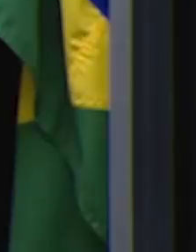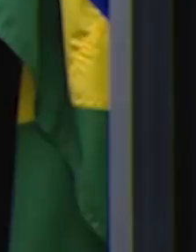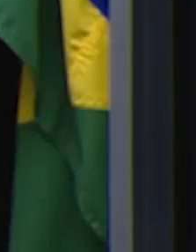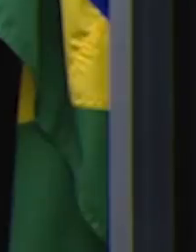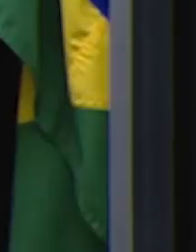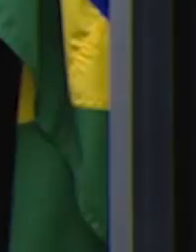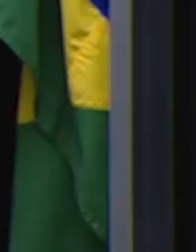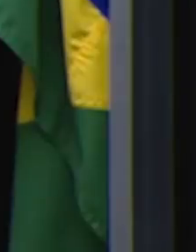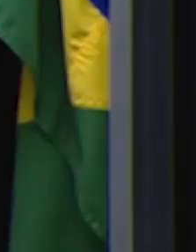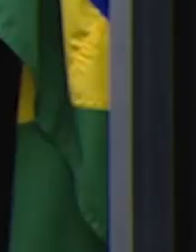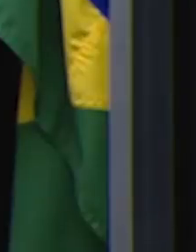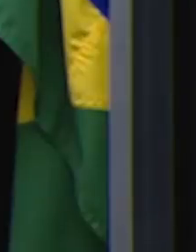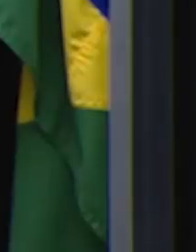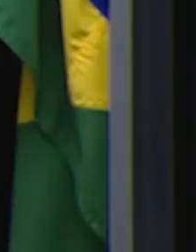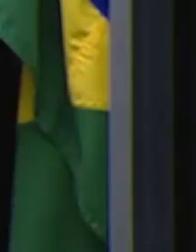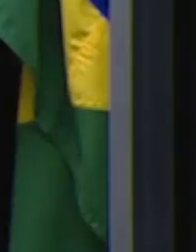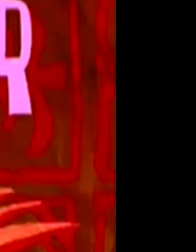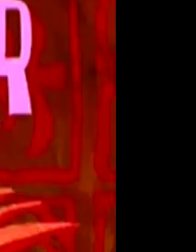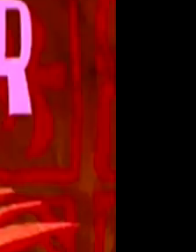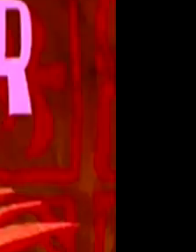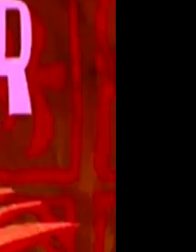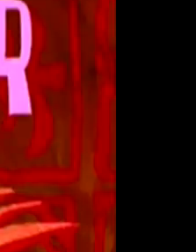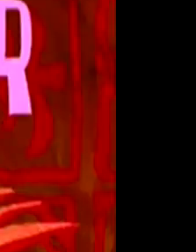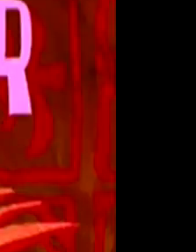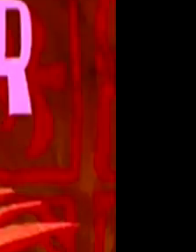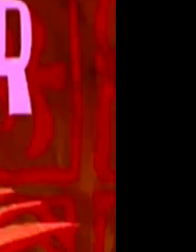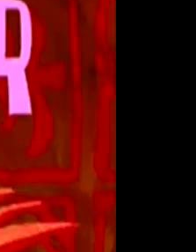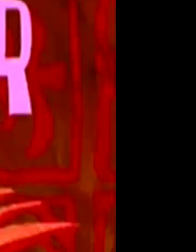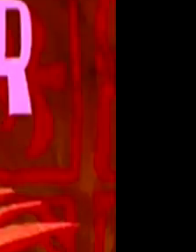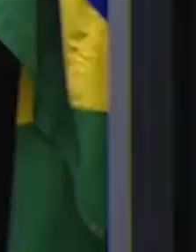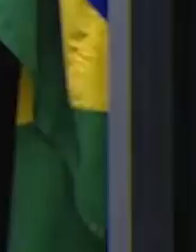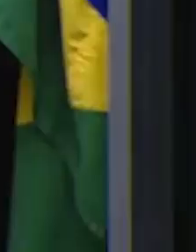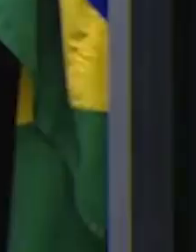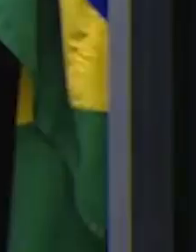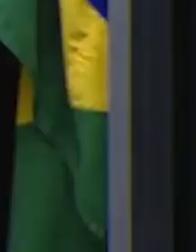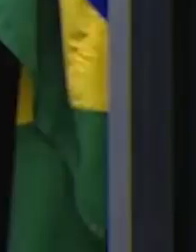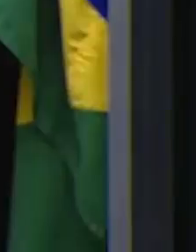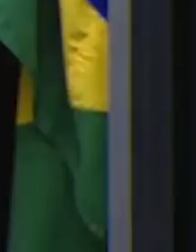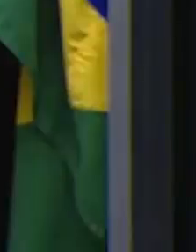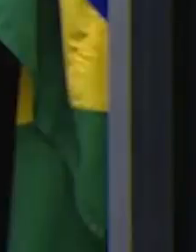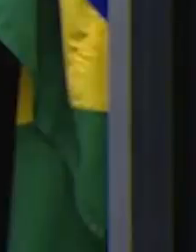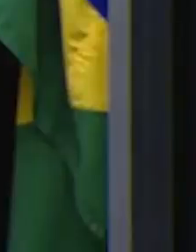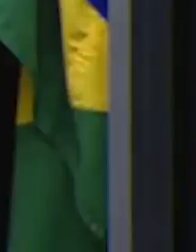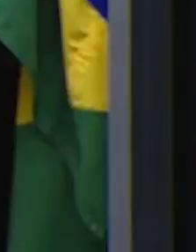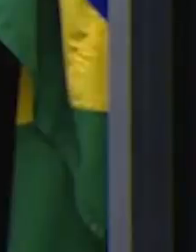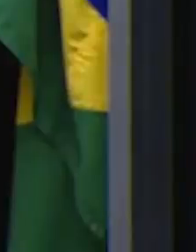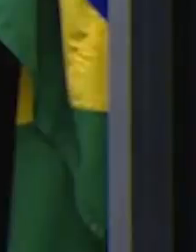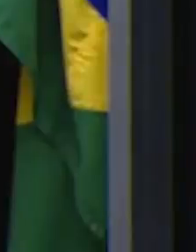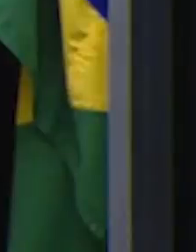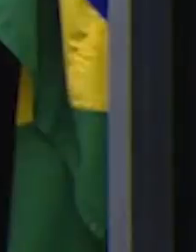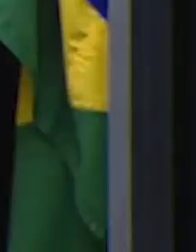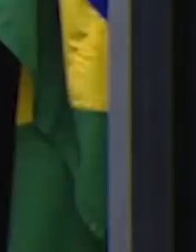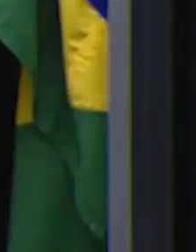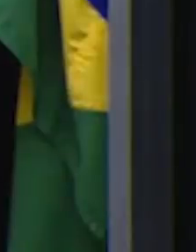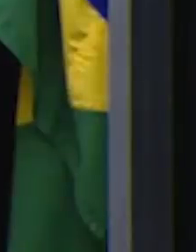projeto substitutivo aprovado na Comissão de Desenvolvimento Econômico, Indústria, Comércio e Serviços. Alguns momentos depois... Trata-se, presidente, de um projeto muito simples.